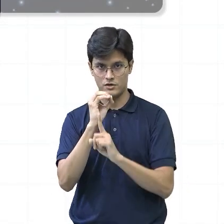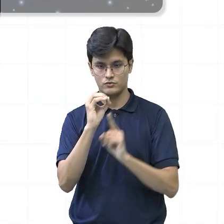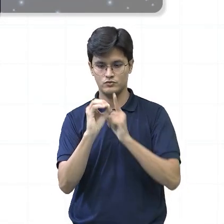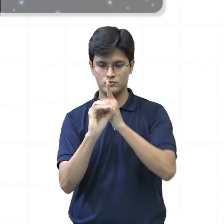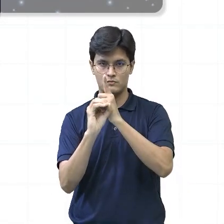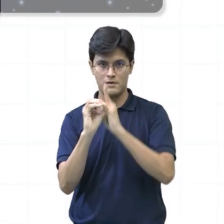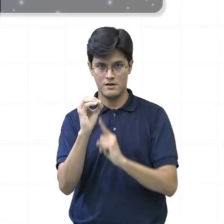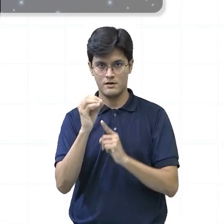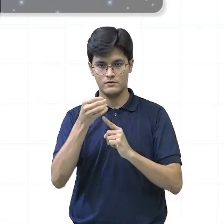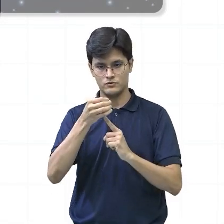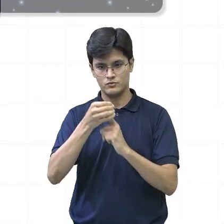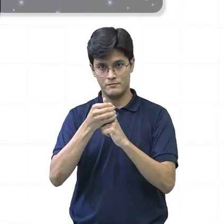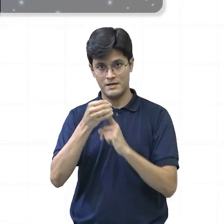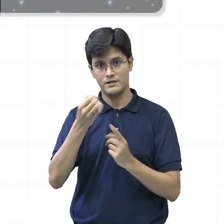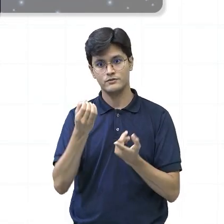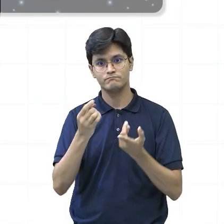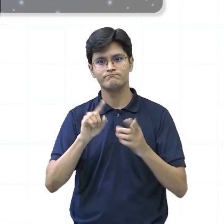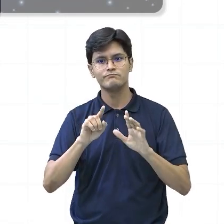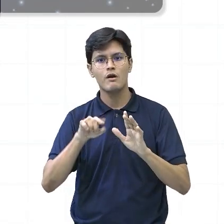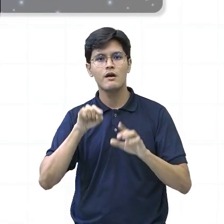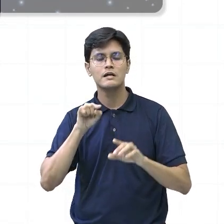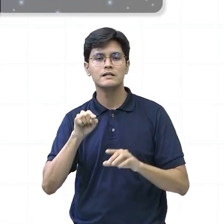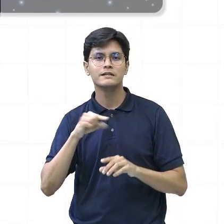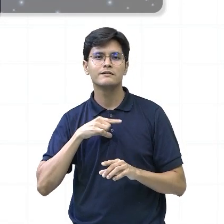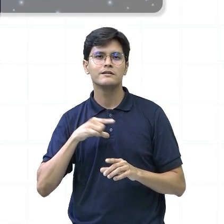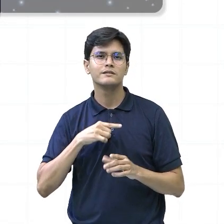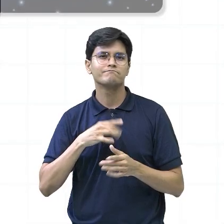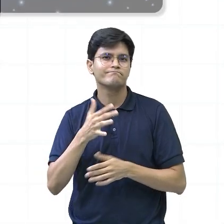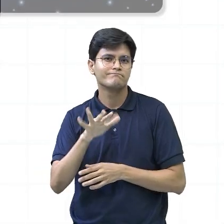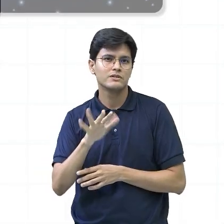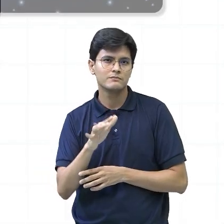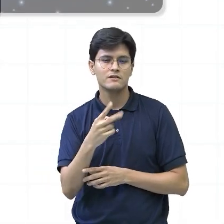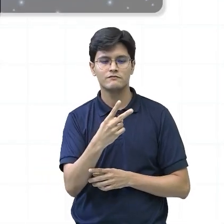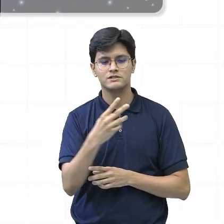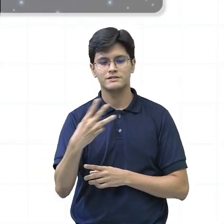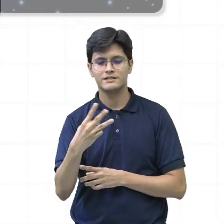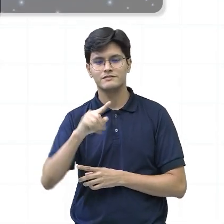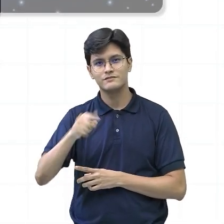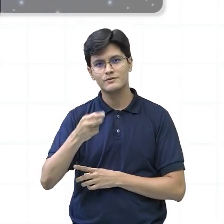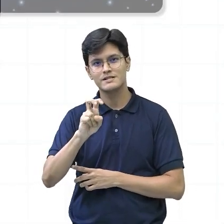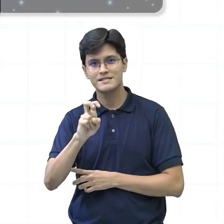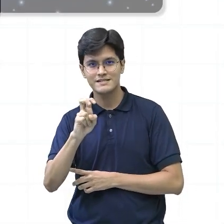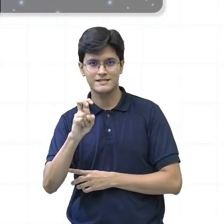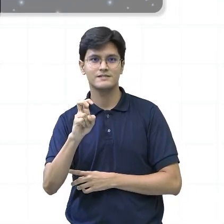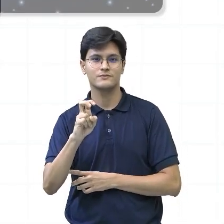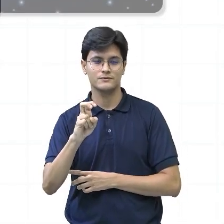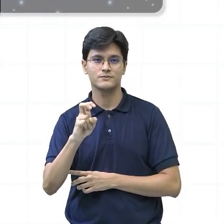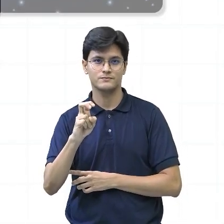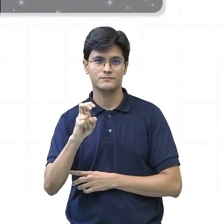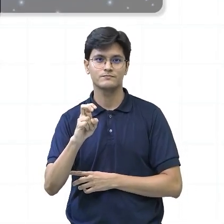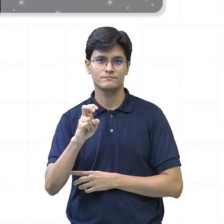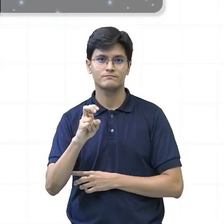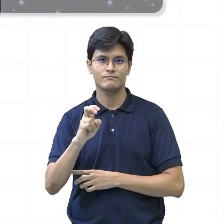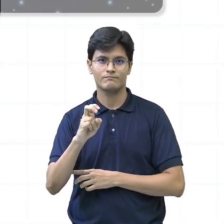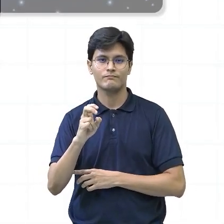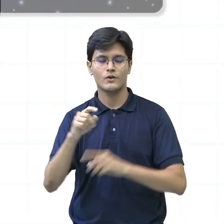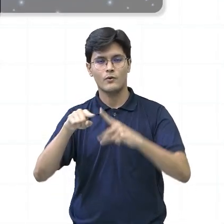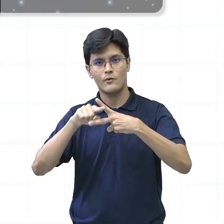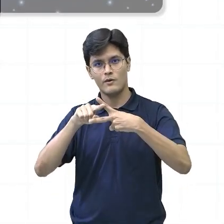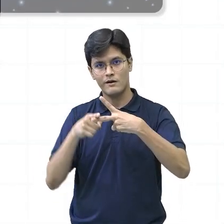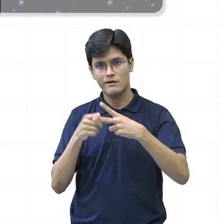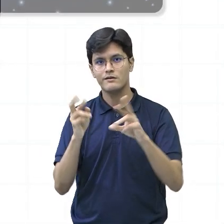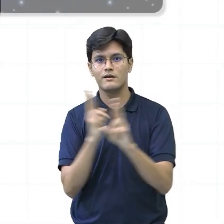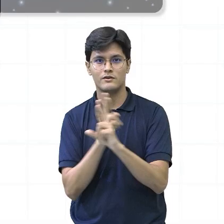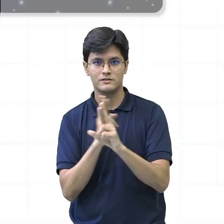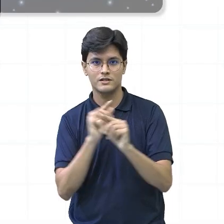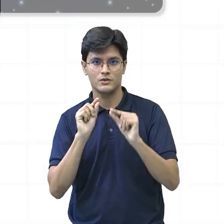ele é inclinado aproximadamente 23,5 graus em relação à direção perpendicular